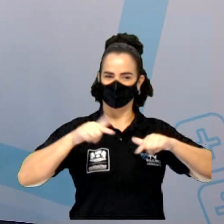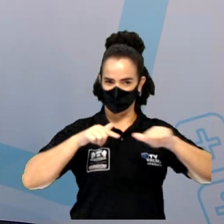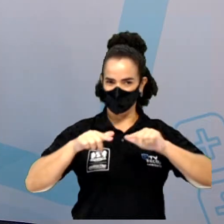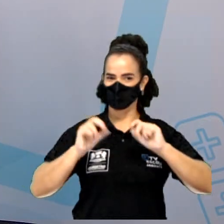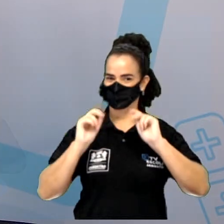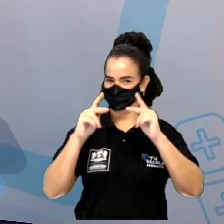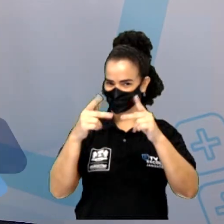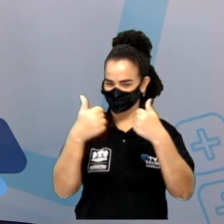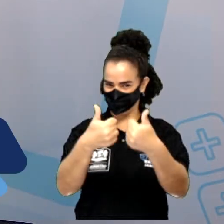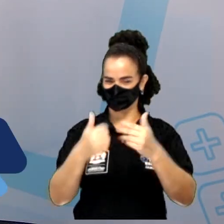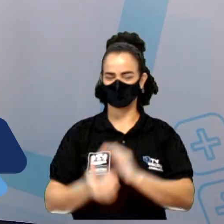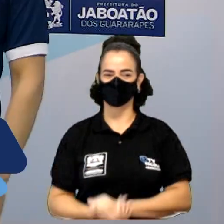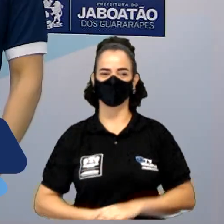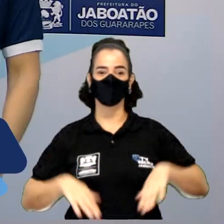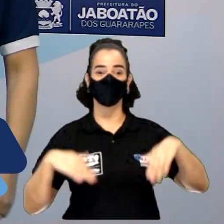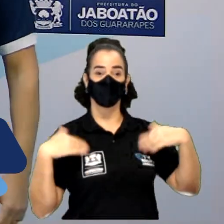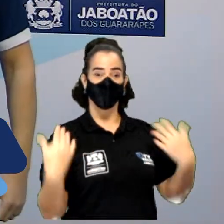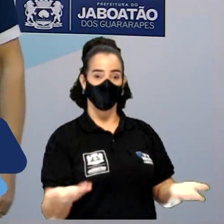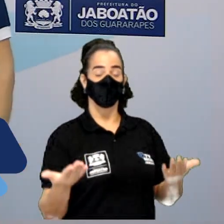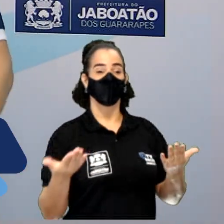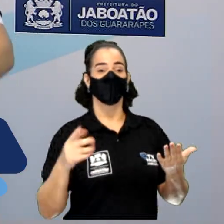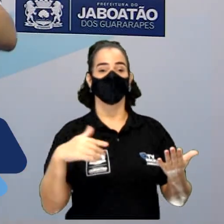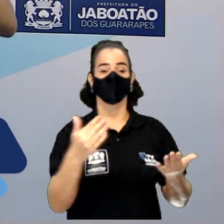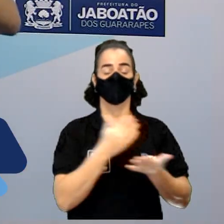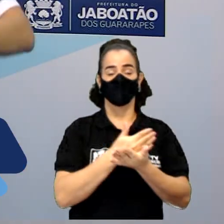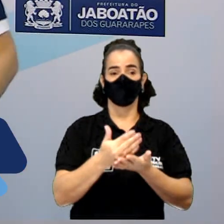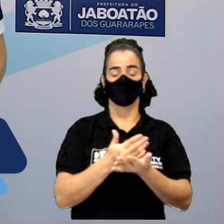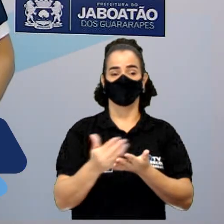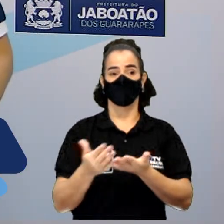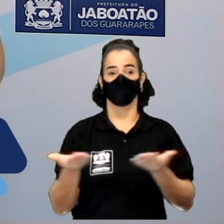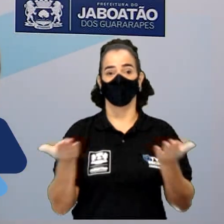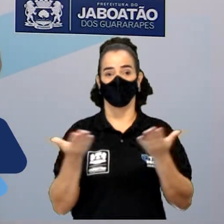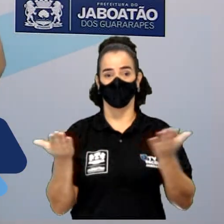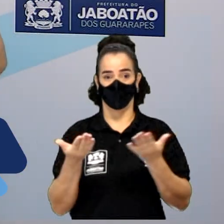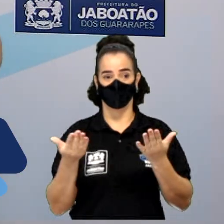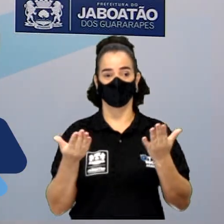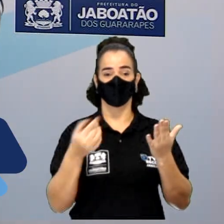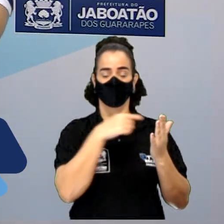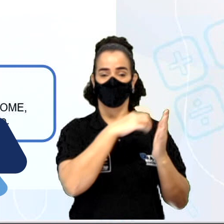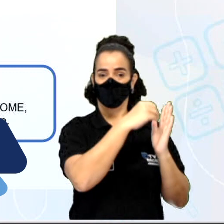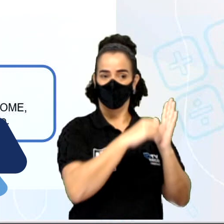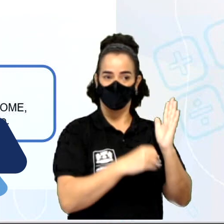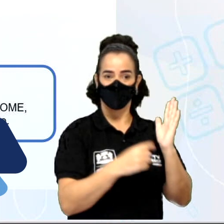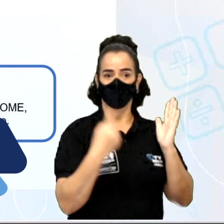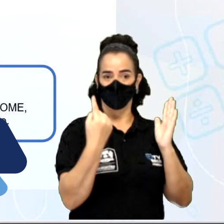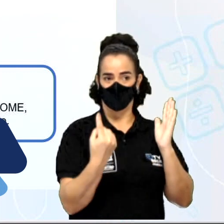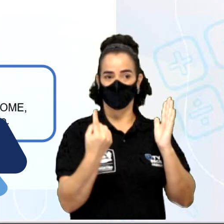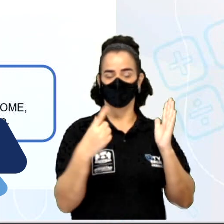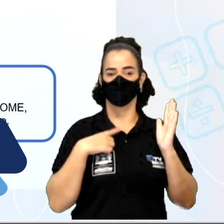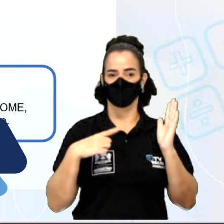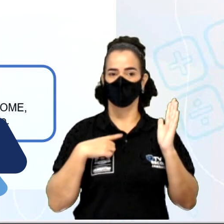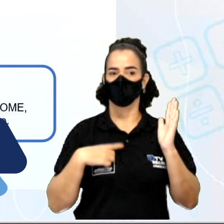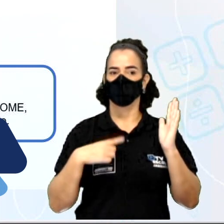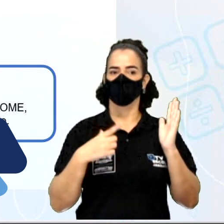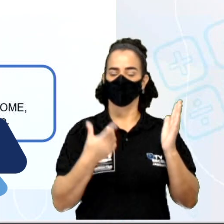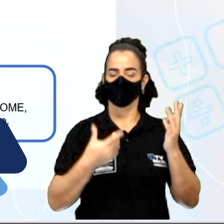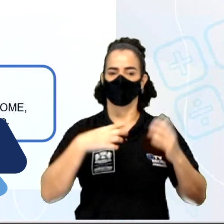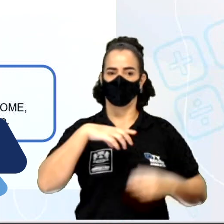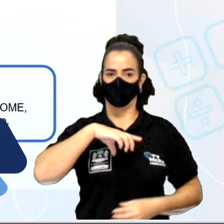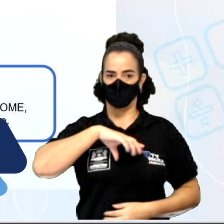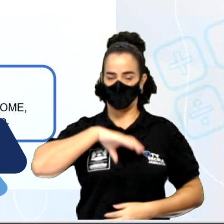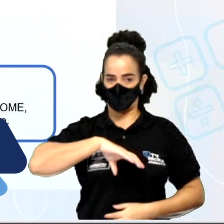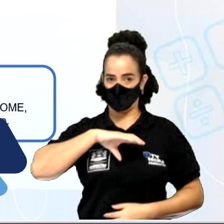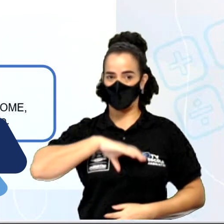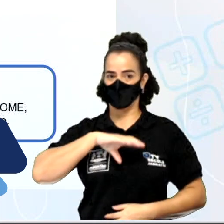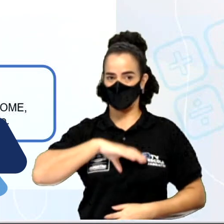ok? Bom, a gente vai começar hoje com o capítulo 1. Nós temos aqui nos tópicos, nos conteúdos de língua portuguesa,